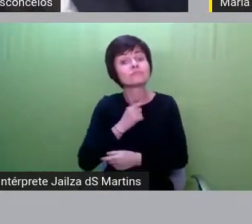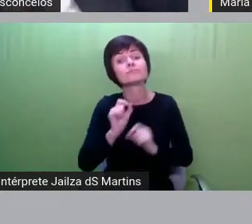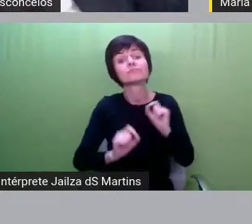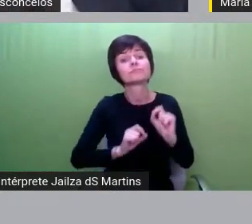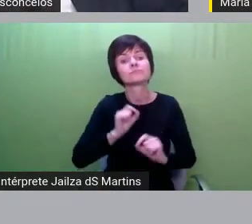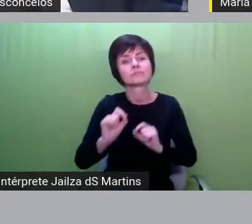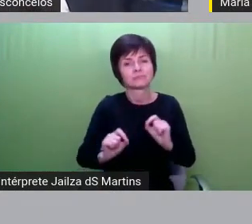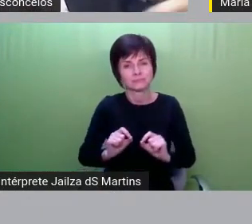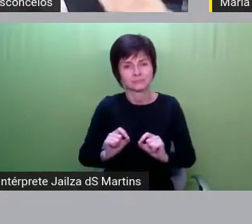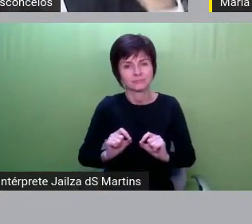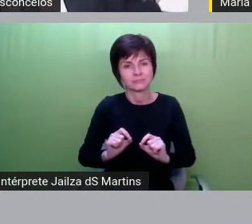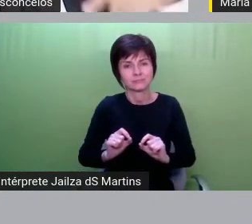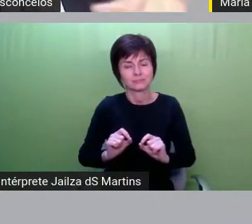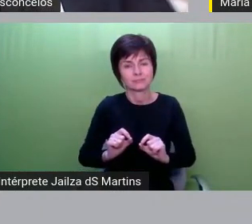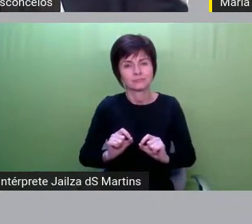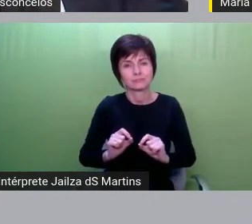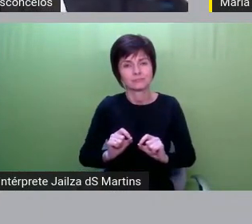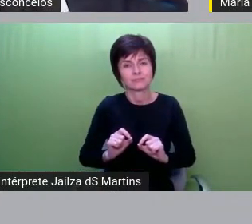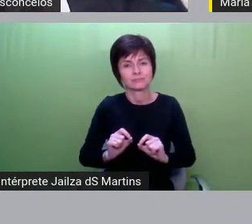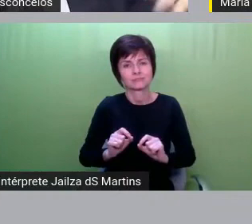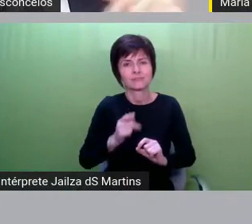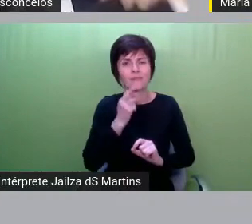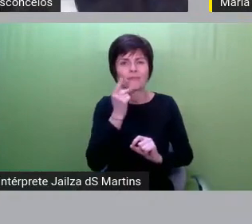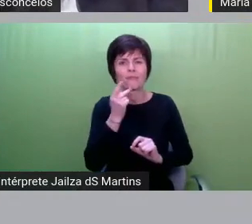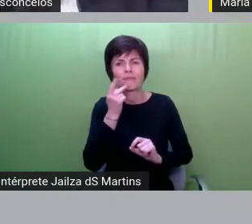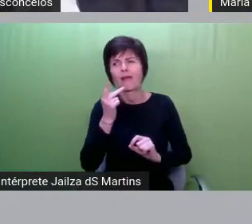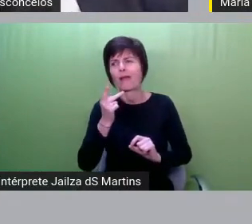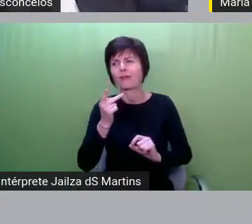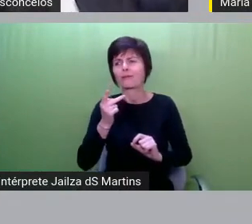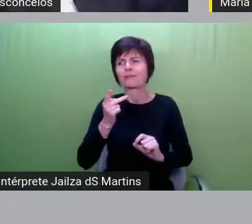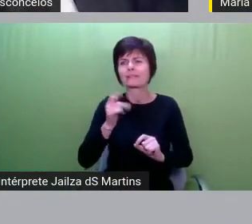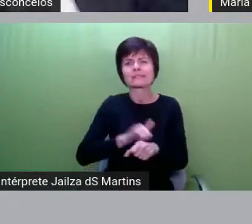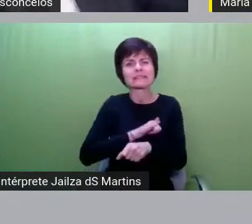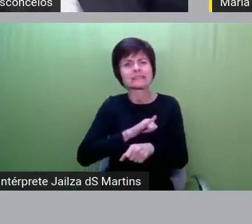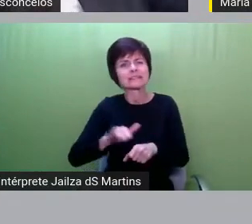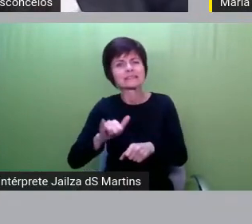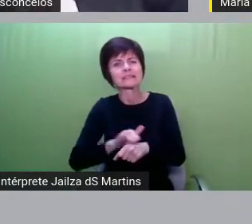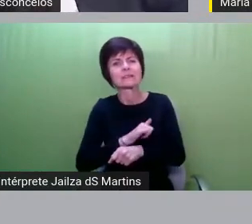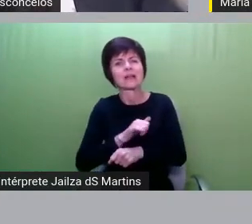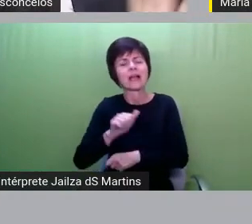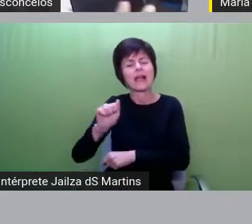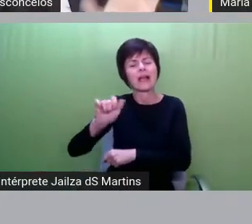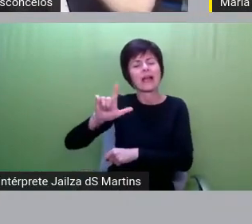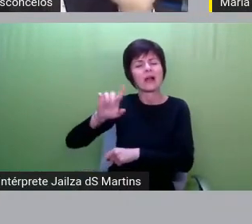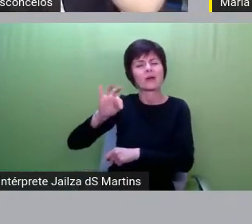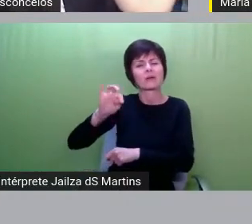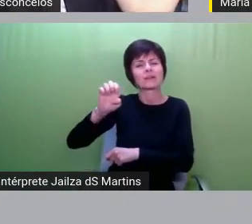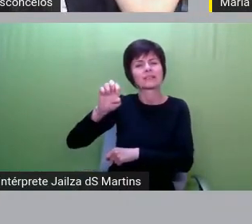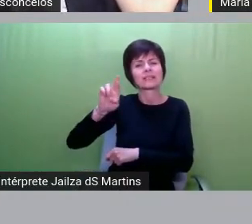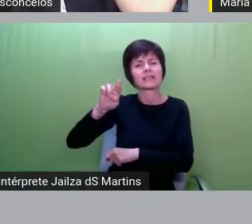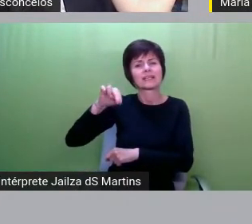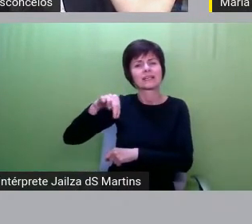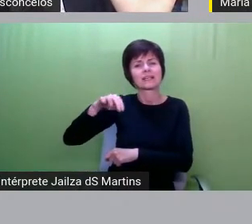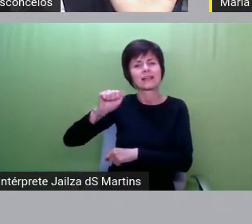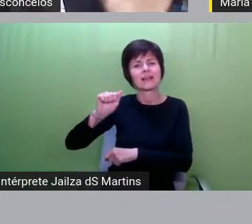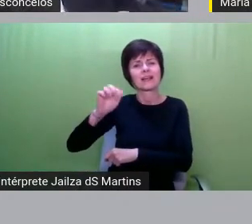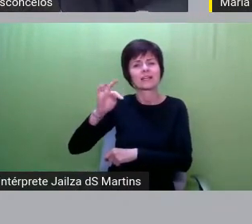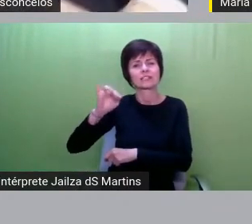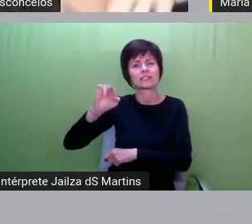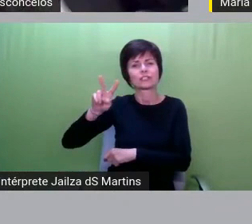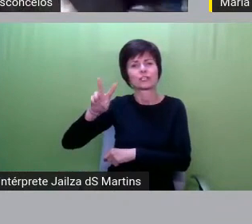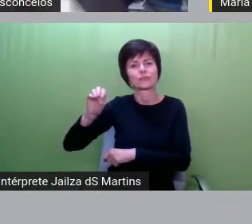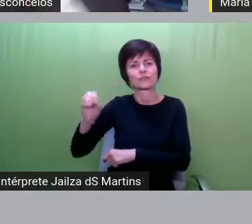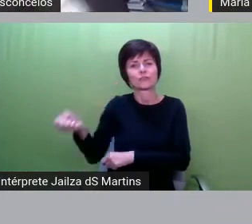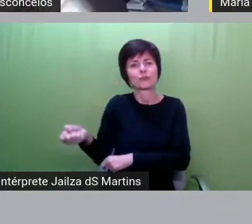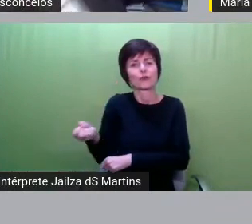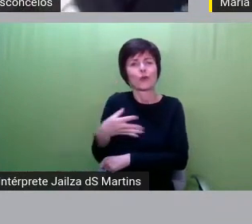dos meios chamados alternativos, ou consensuais, ou qualquer denominação que queira.